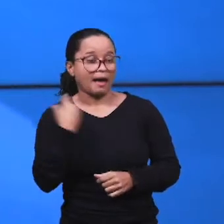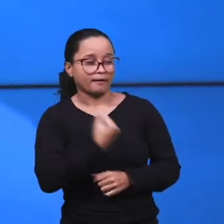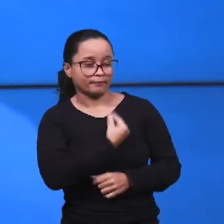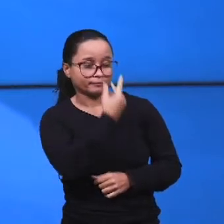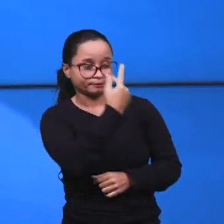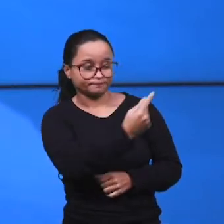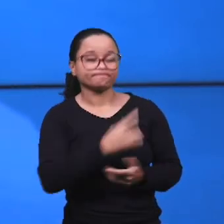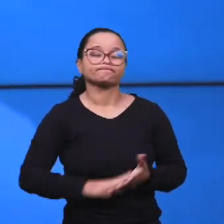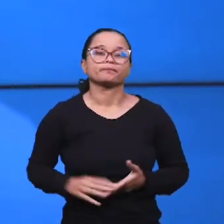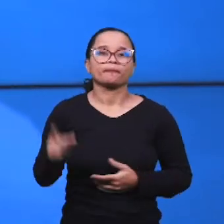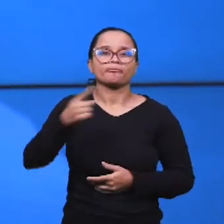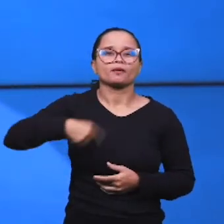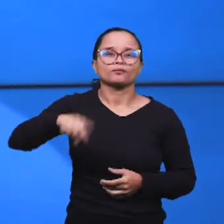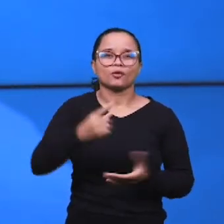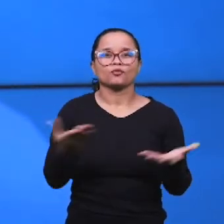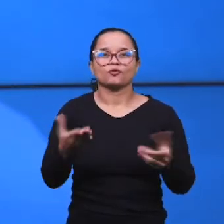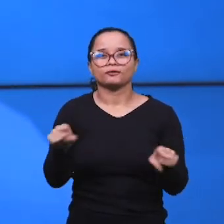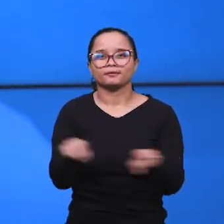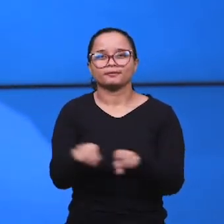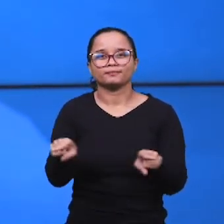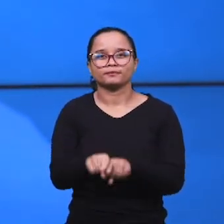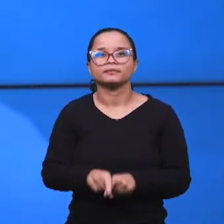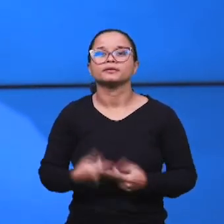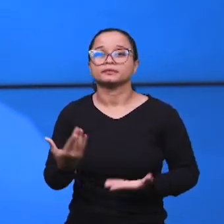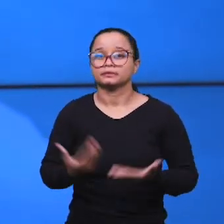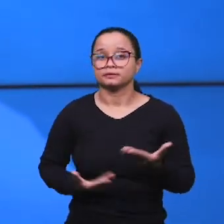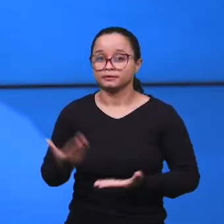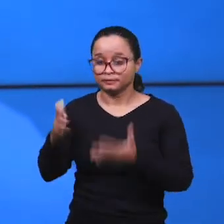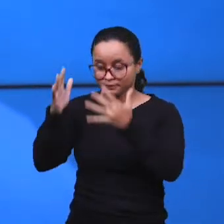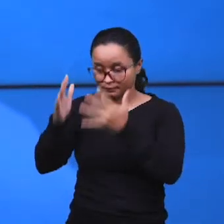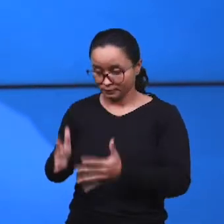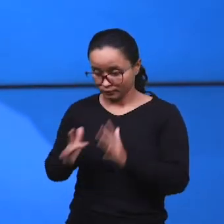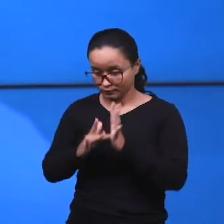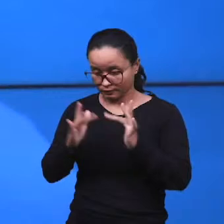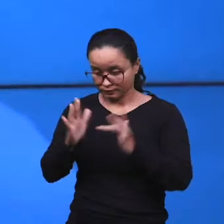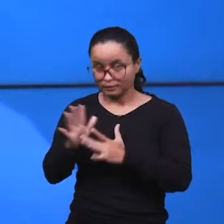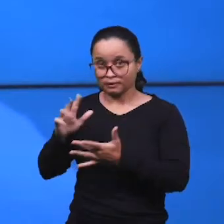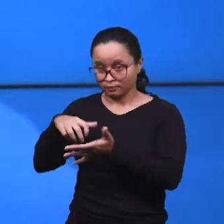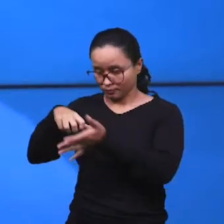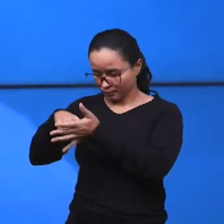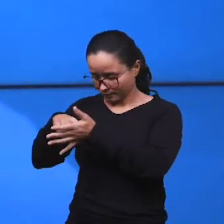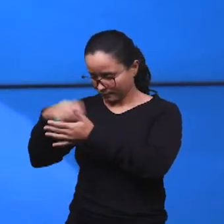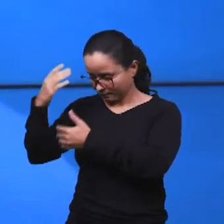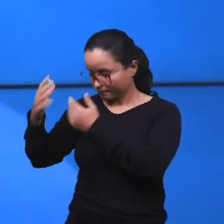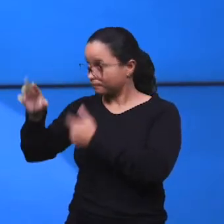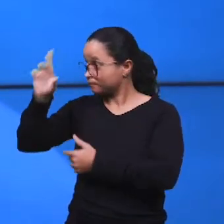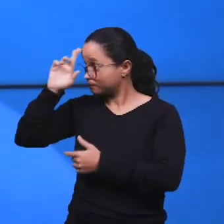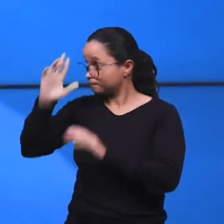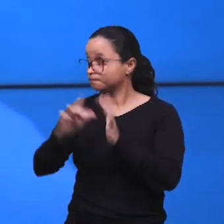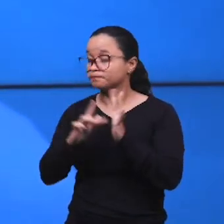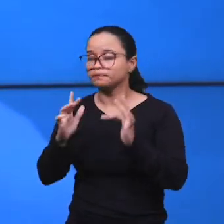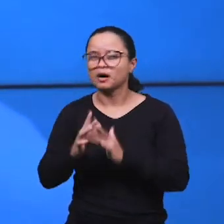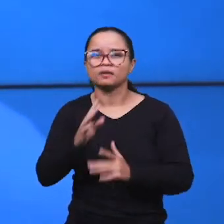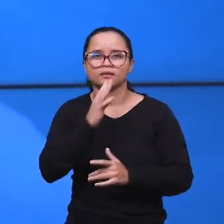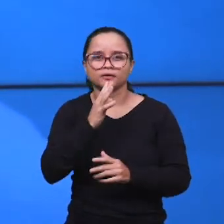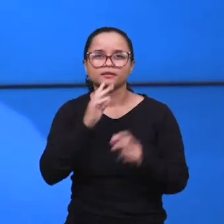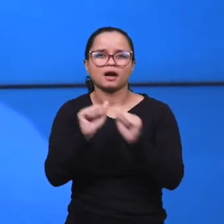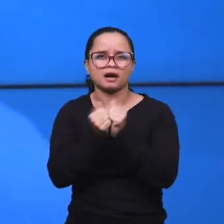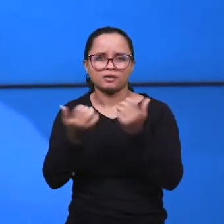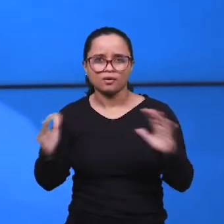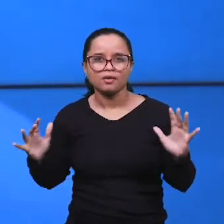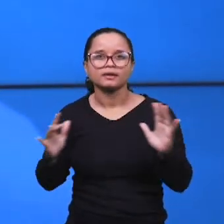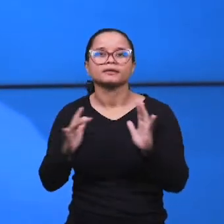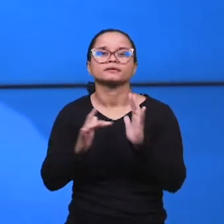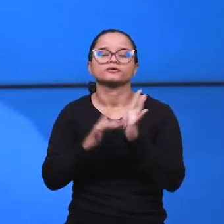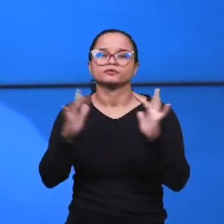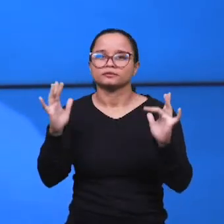nós também hoje, da mesma forma, a igreja fiel de Jesus, ela se prostra aos pés de Jesus, ela reconhece a glória de Jesus